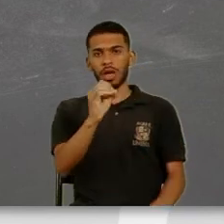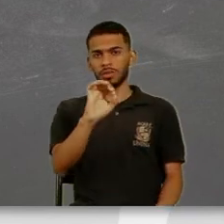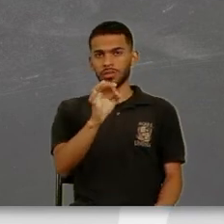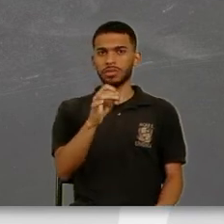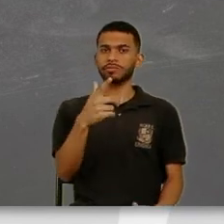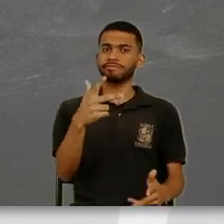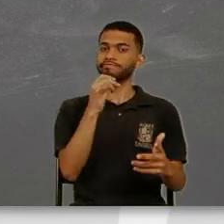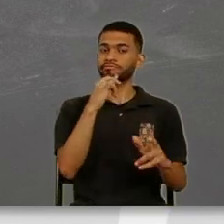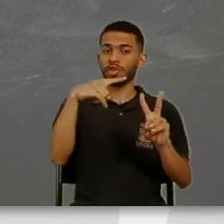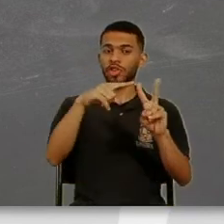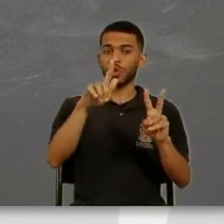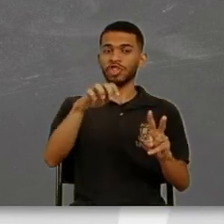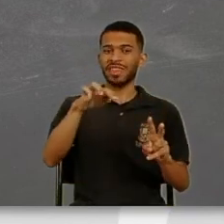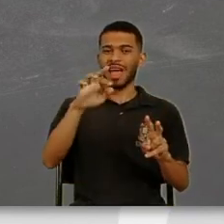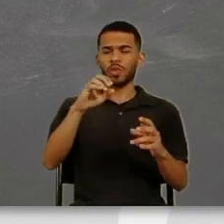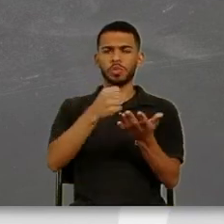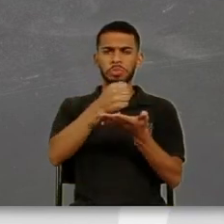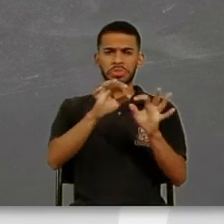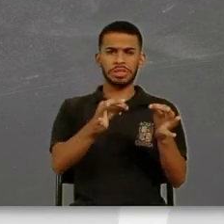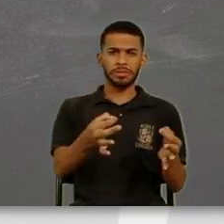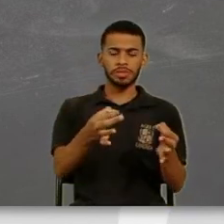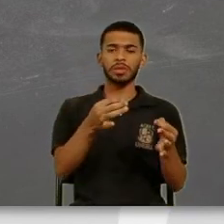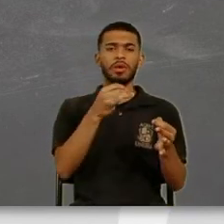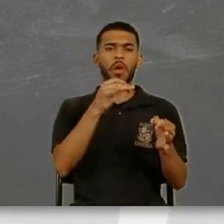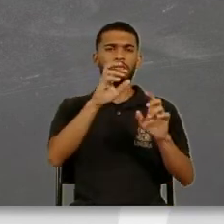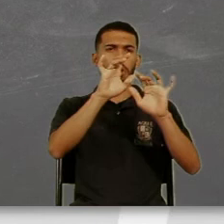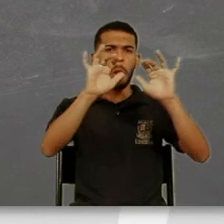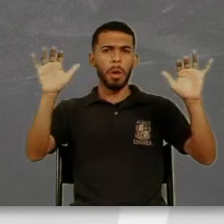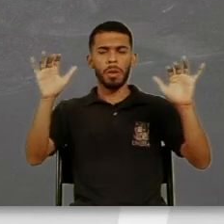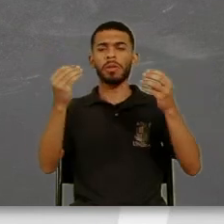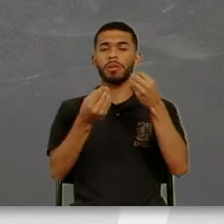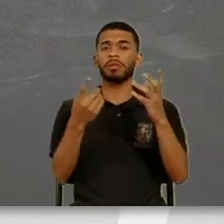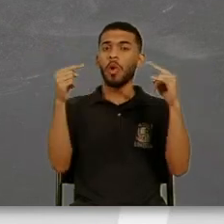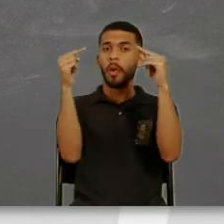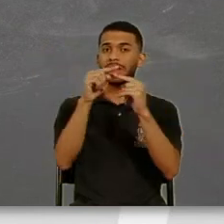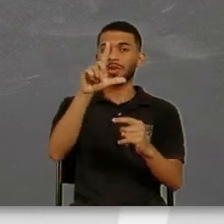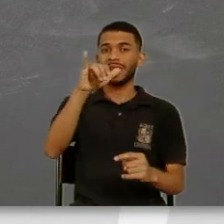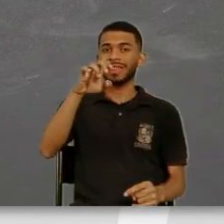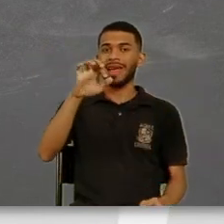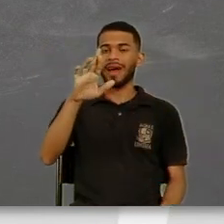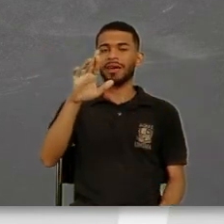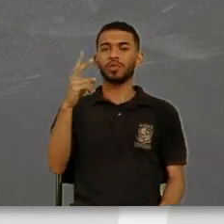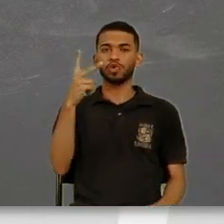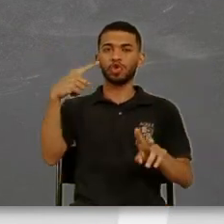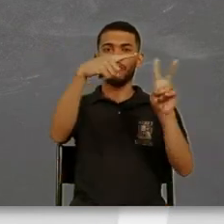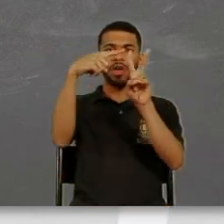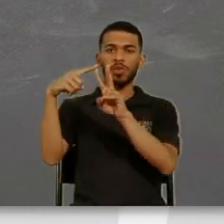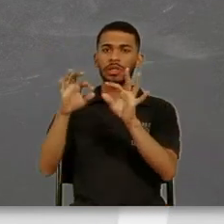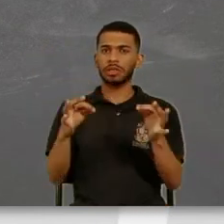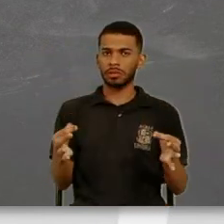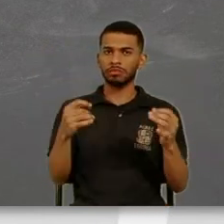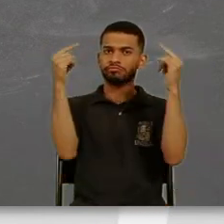pego um vetor genérico, escrevo como combinação linear desses dois vetores mais